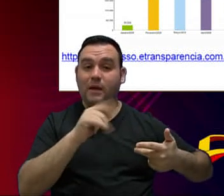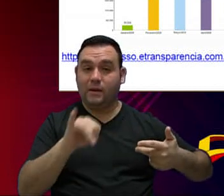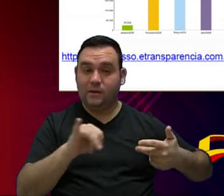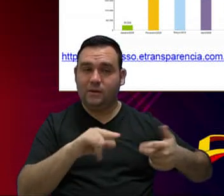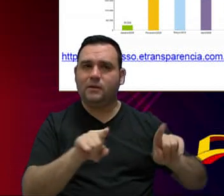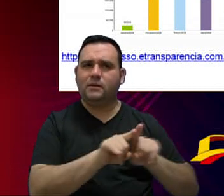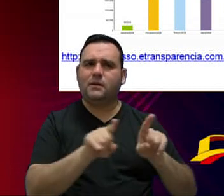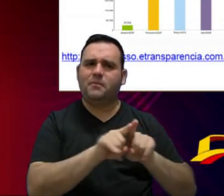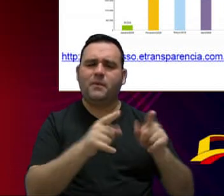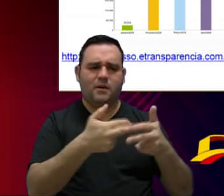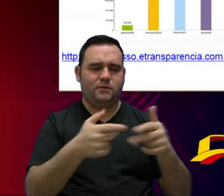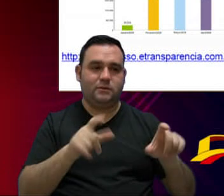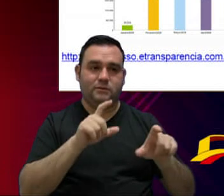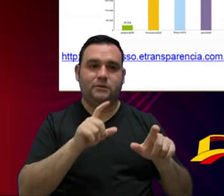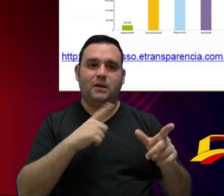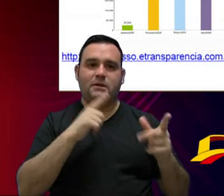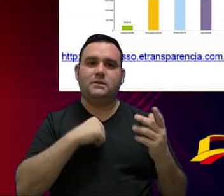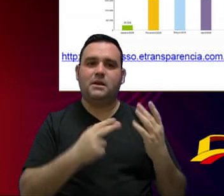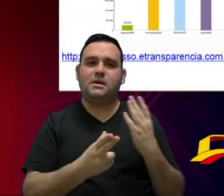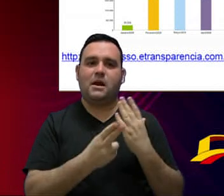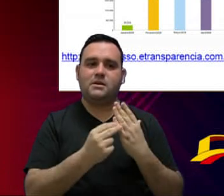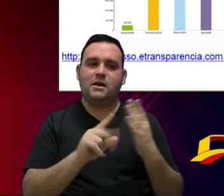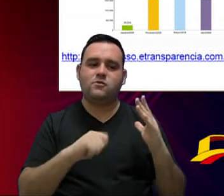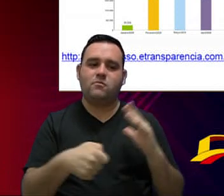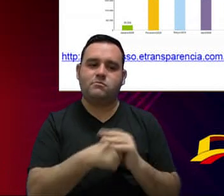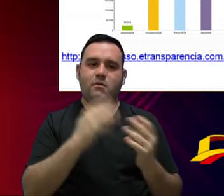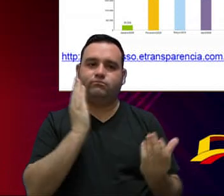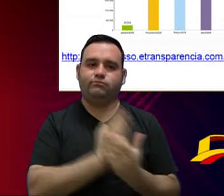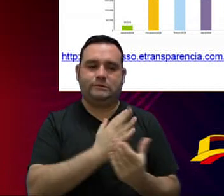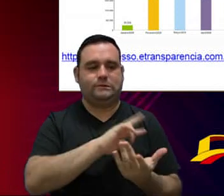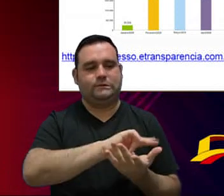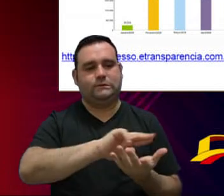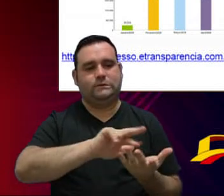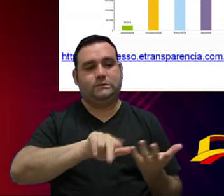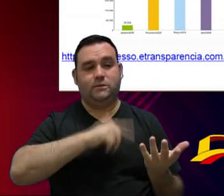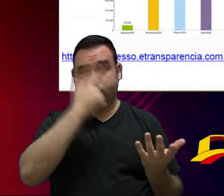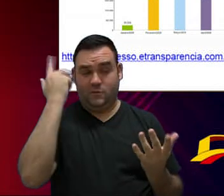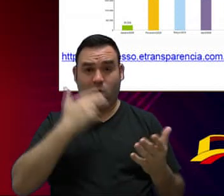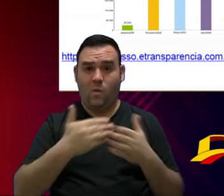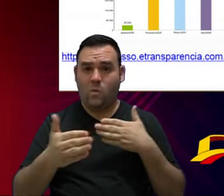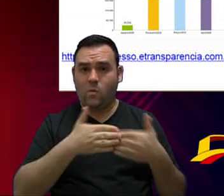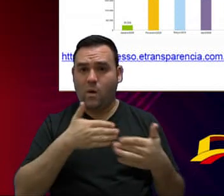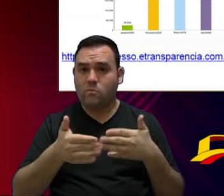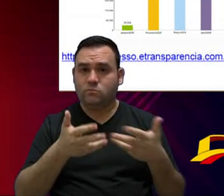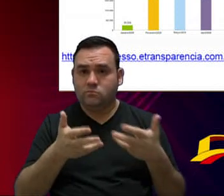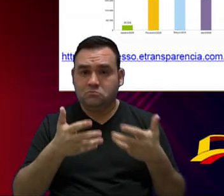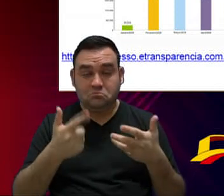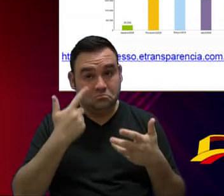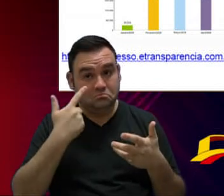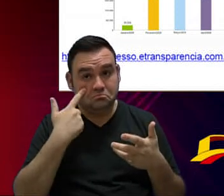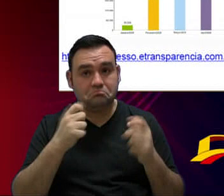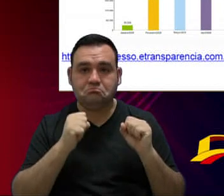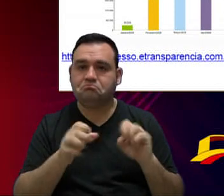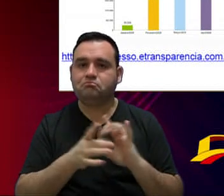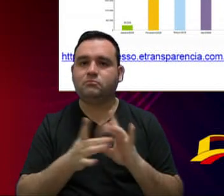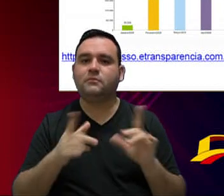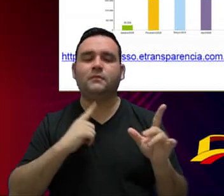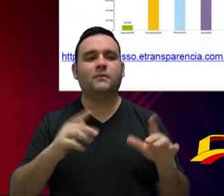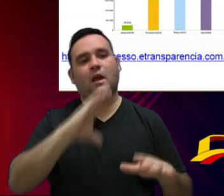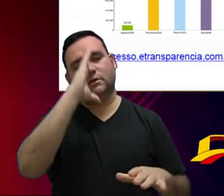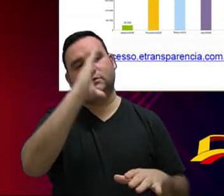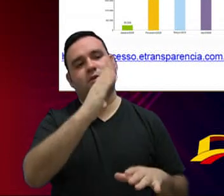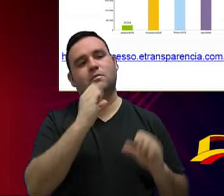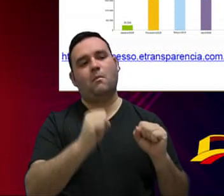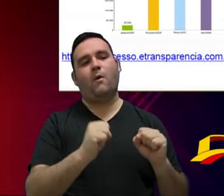inclusive com anexos de dos processos todos então quem quiser a qualquer pessoa quiser acessar é só ir